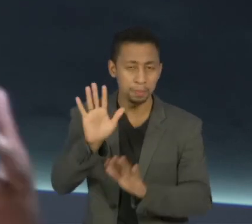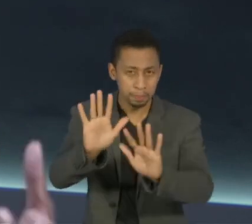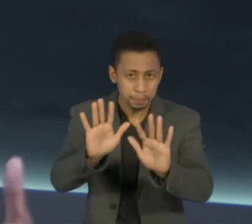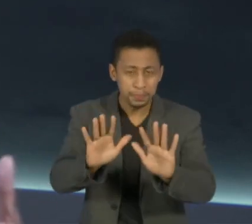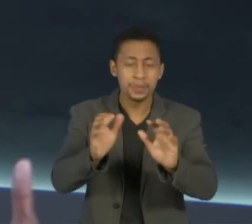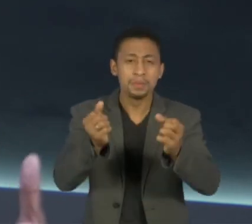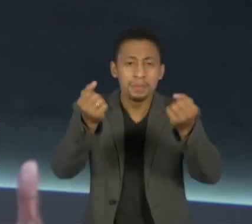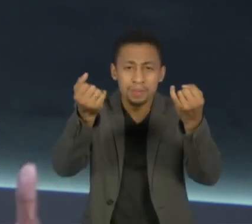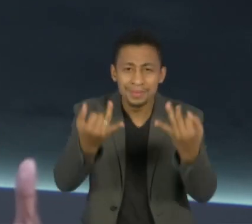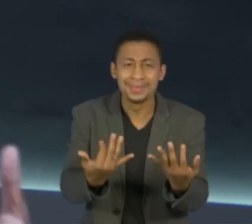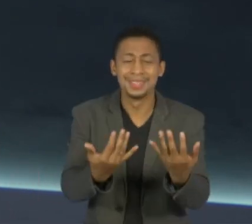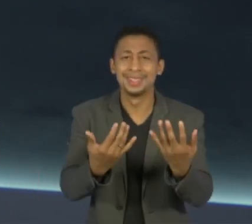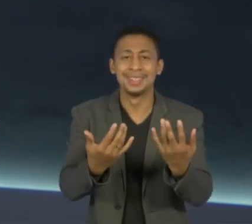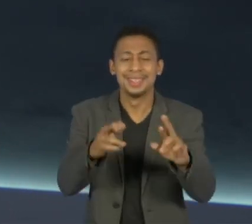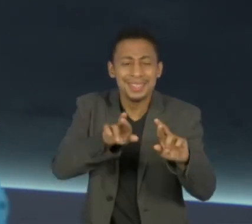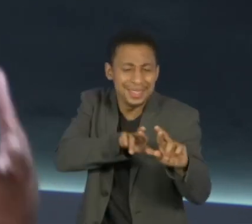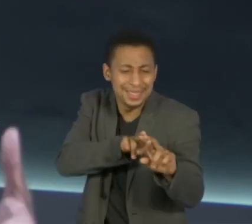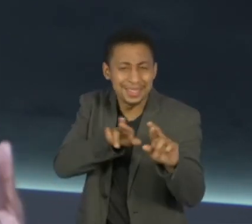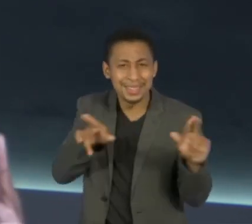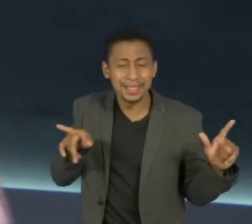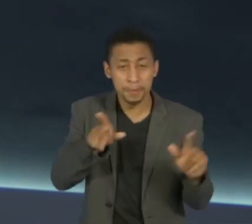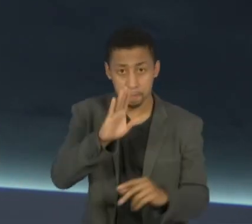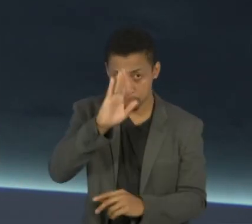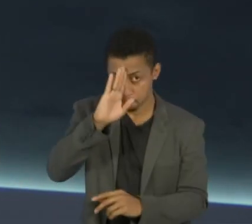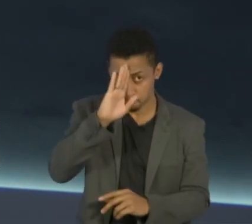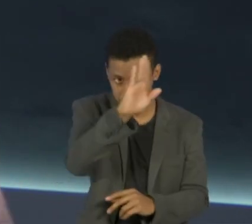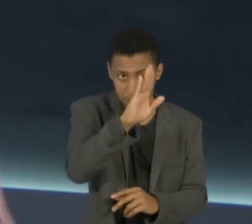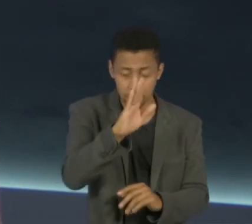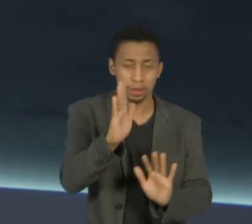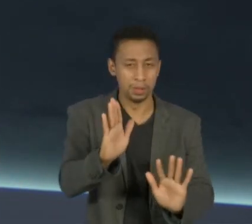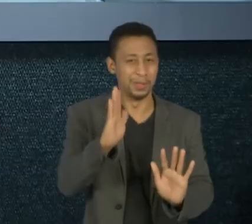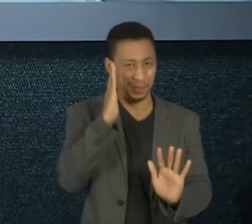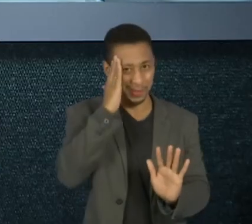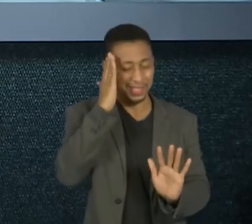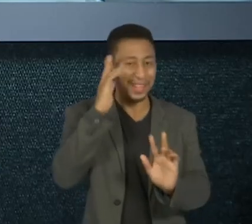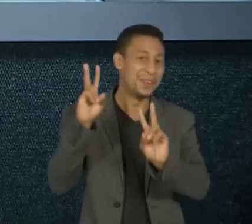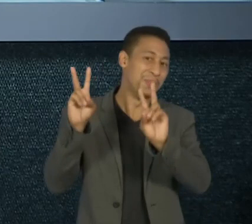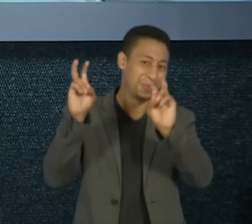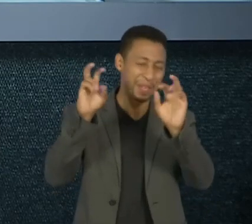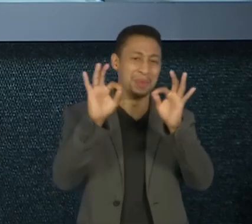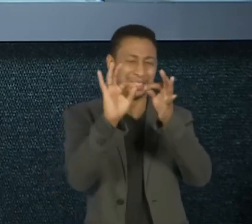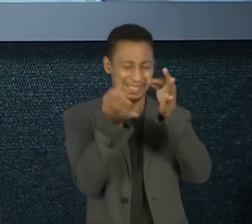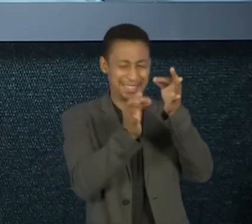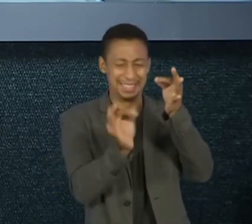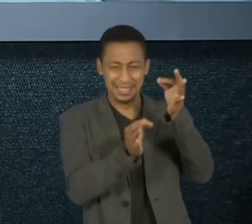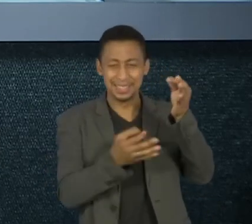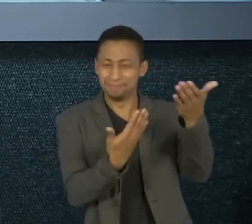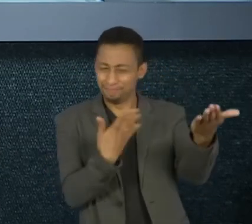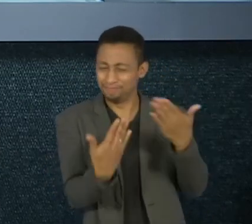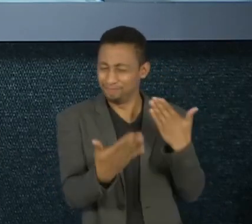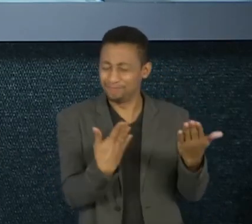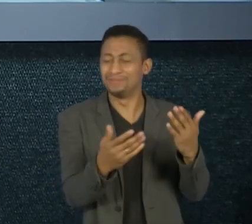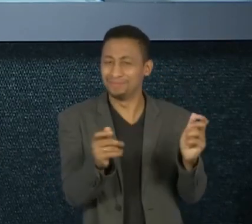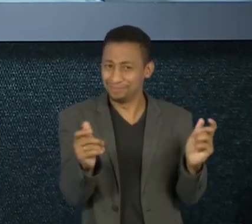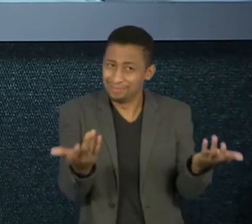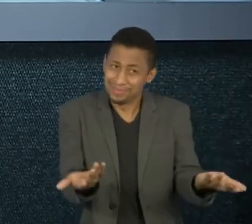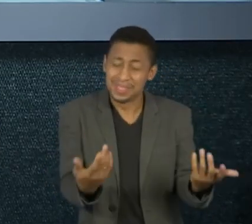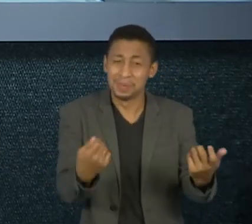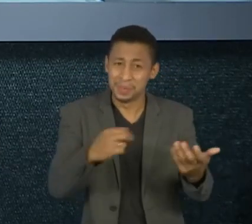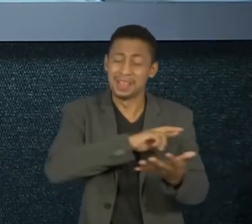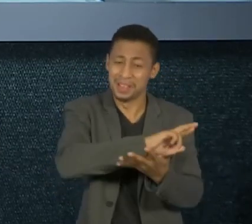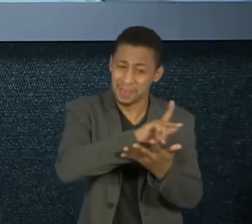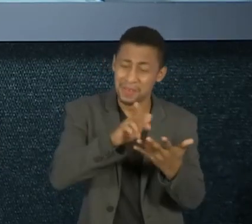diferenças principais, eu diria? Eu sei que esse é um tema para a gente ficar falando muito tempo, porque são muitos aspectos e são